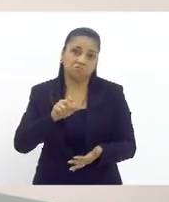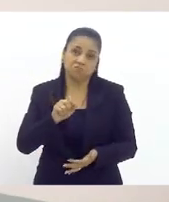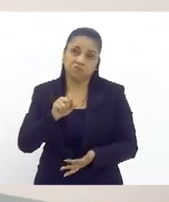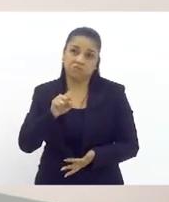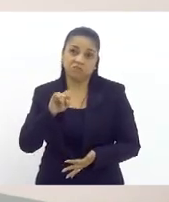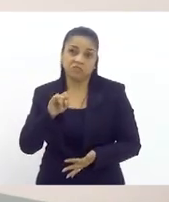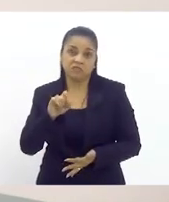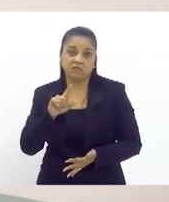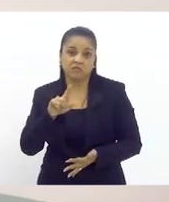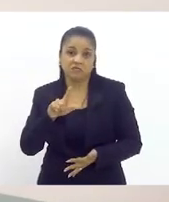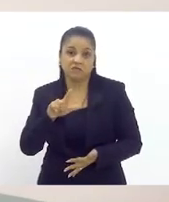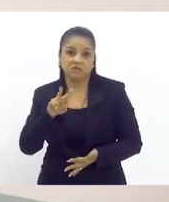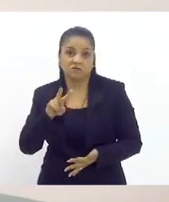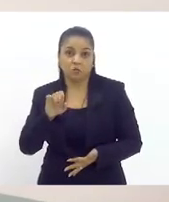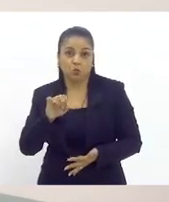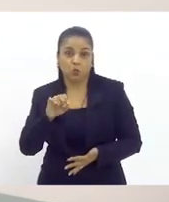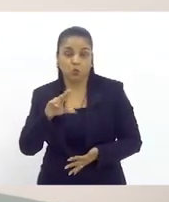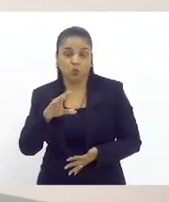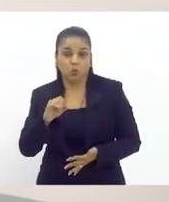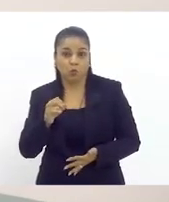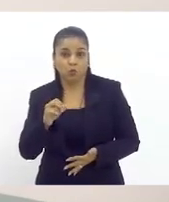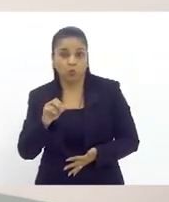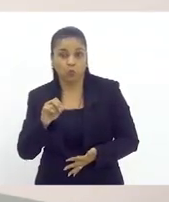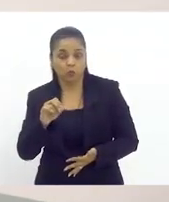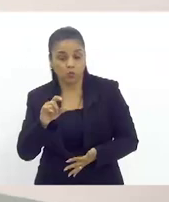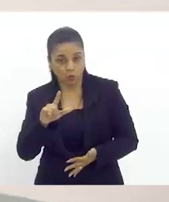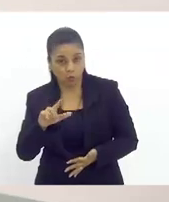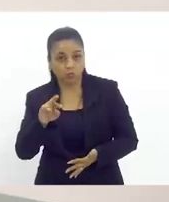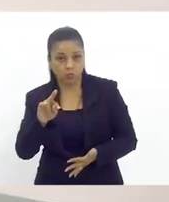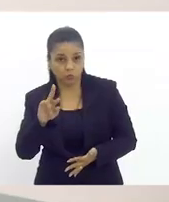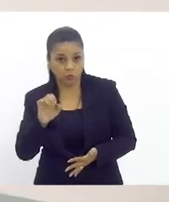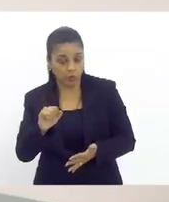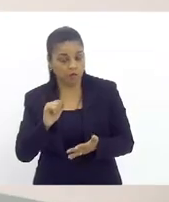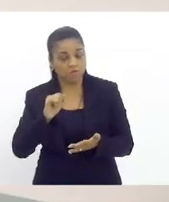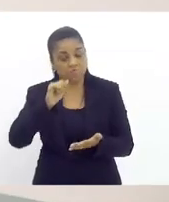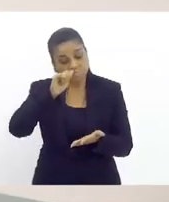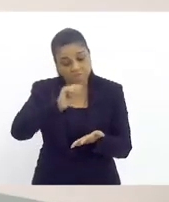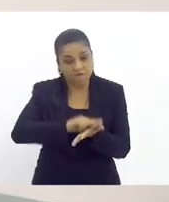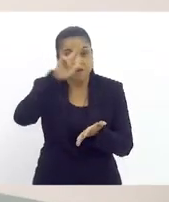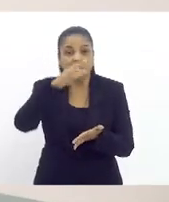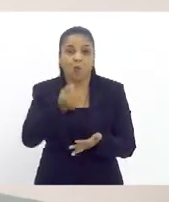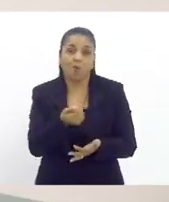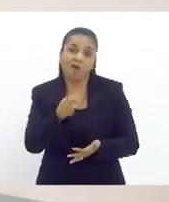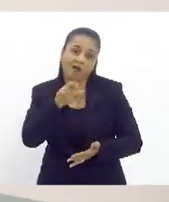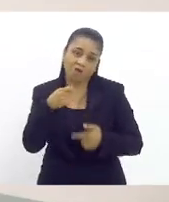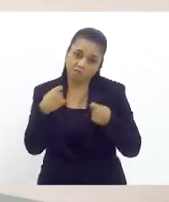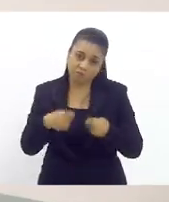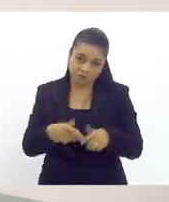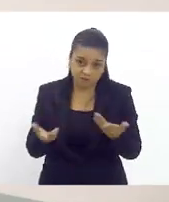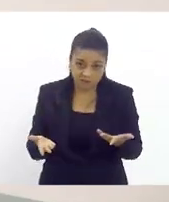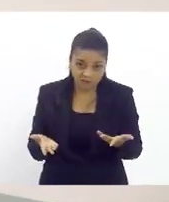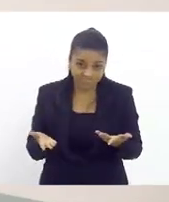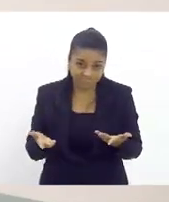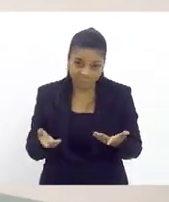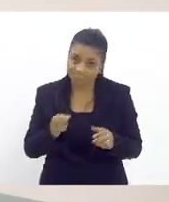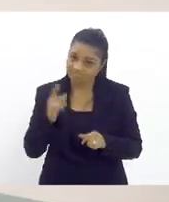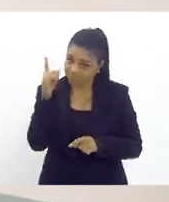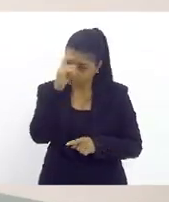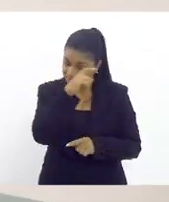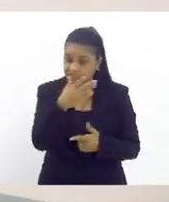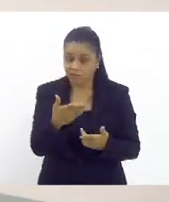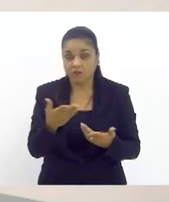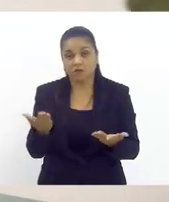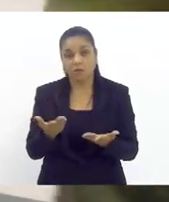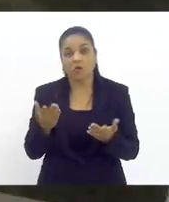se precisa se precisar precisar validar o carro então é uma pergunta a do Hélio grosma que tá